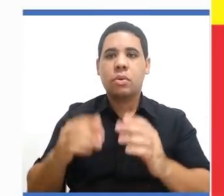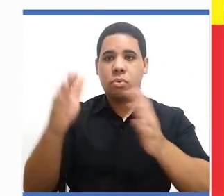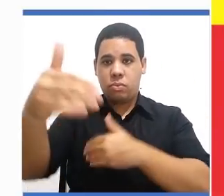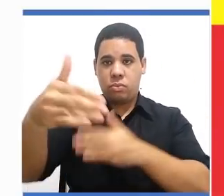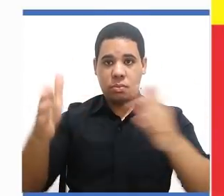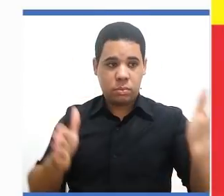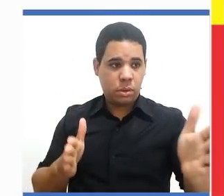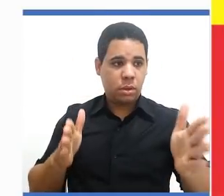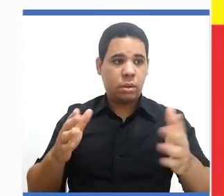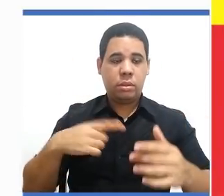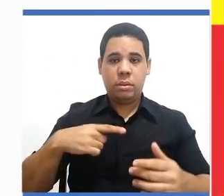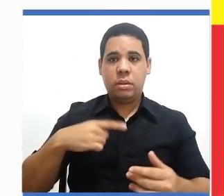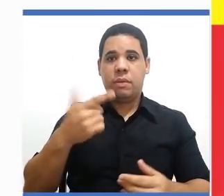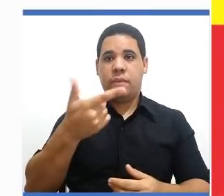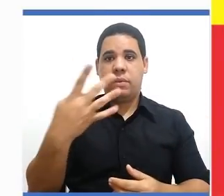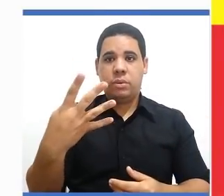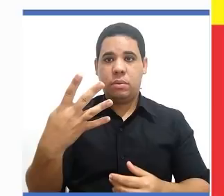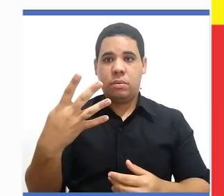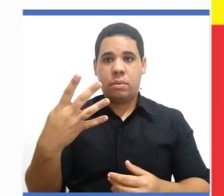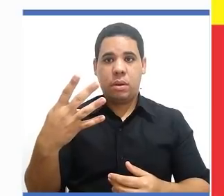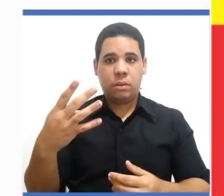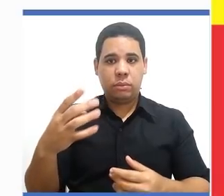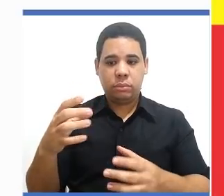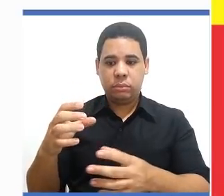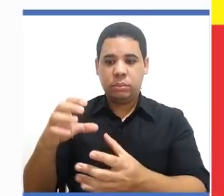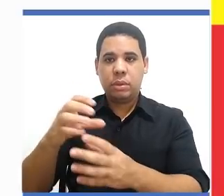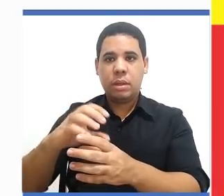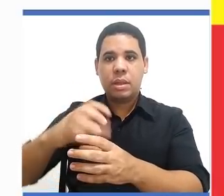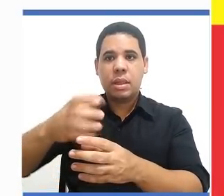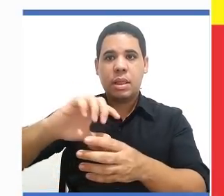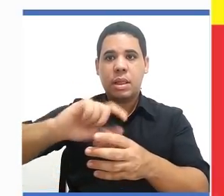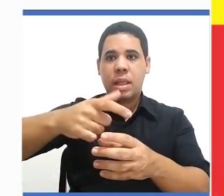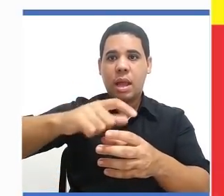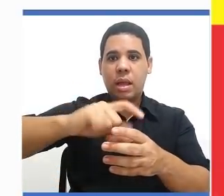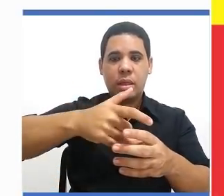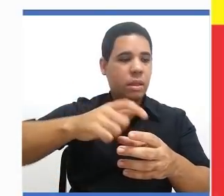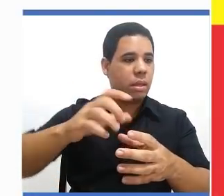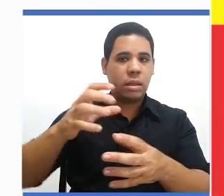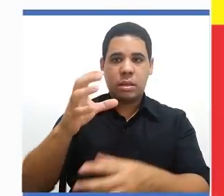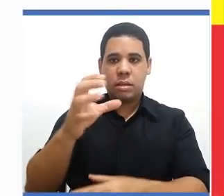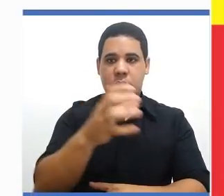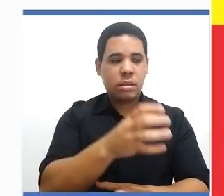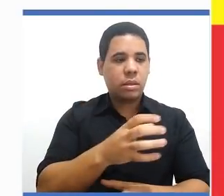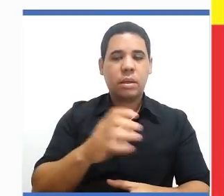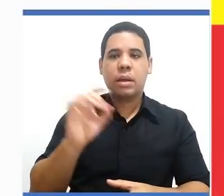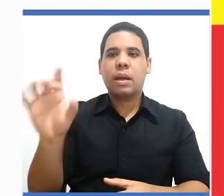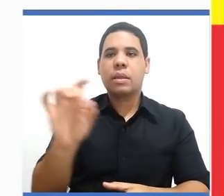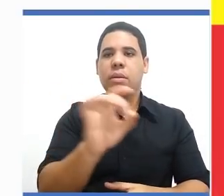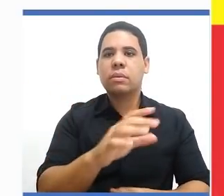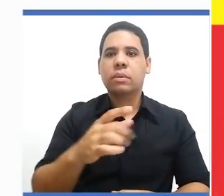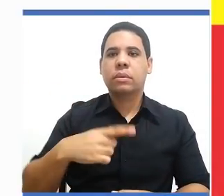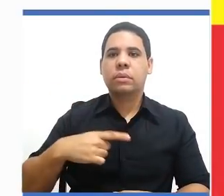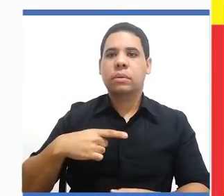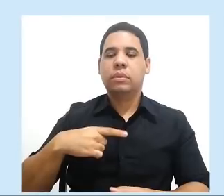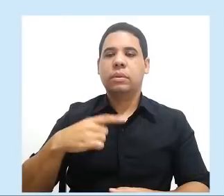24 unidades de latas de milho, cada uma com 200 gramas. Veja, quando a gente vai